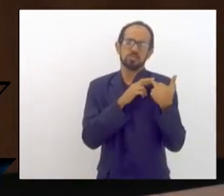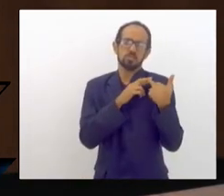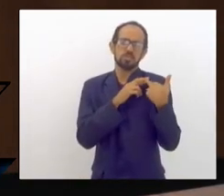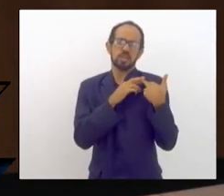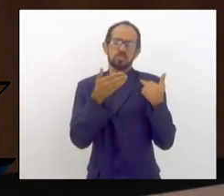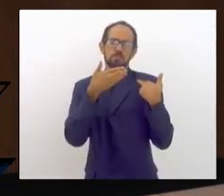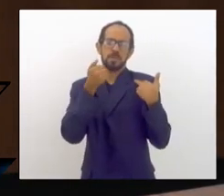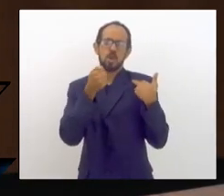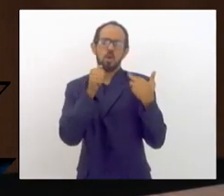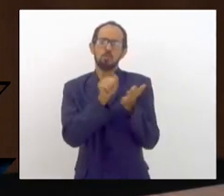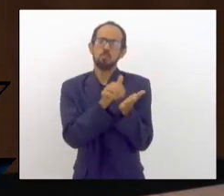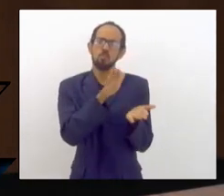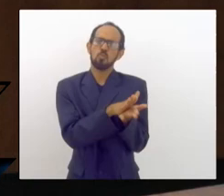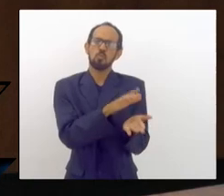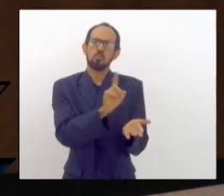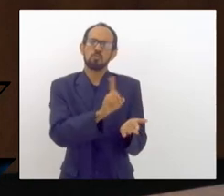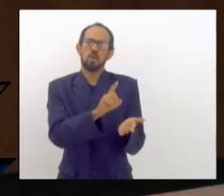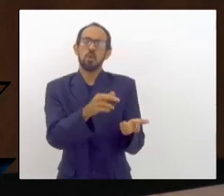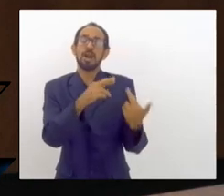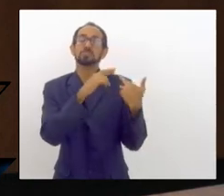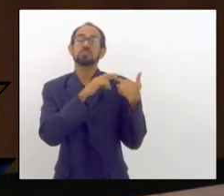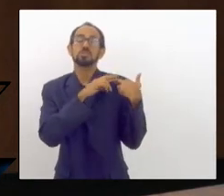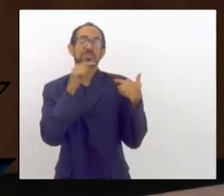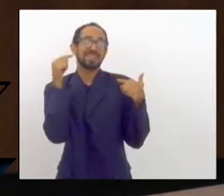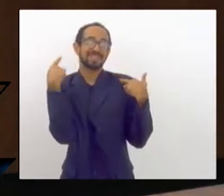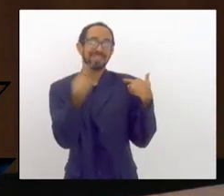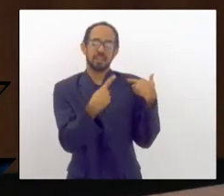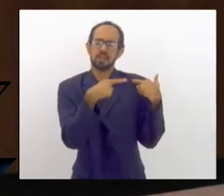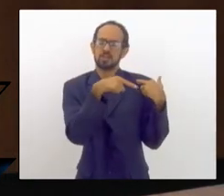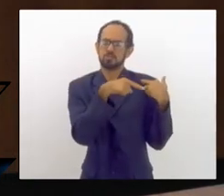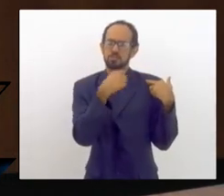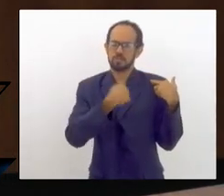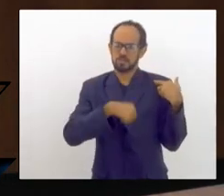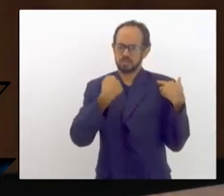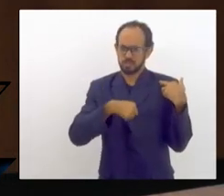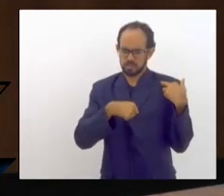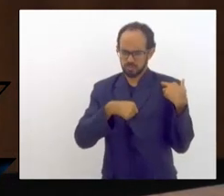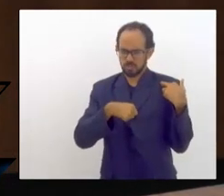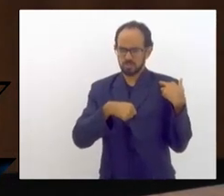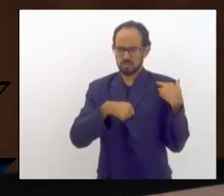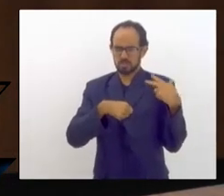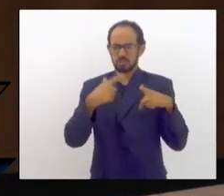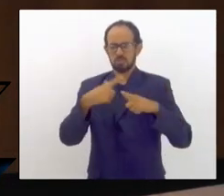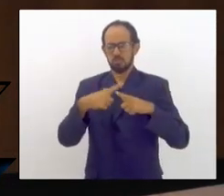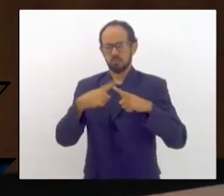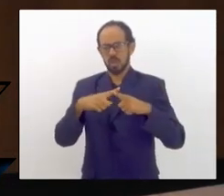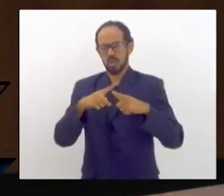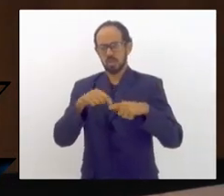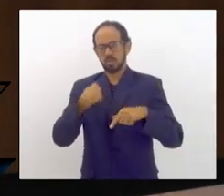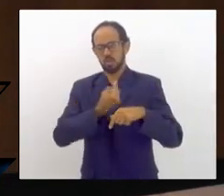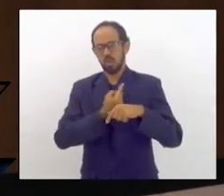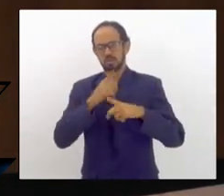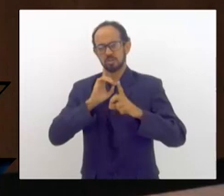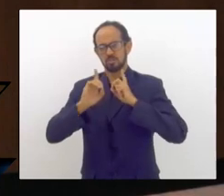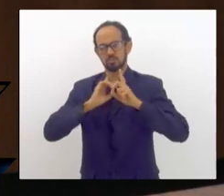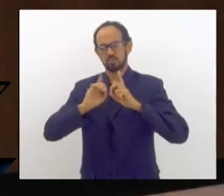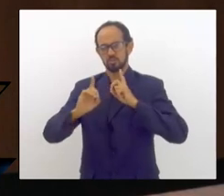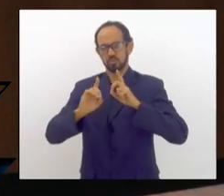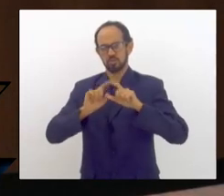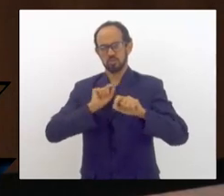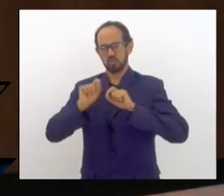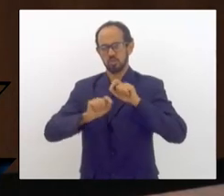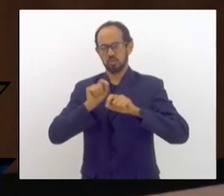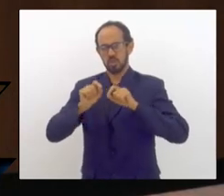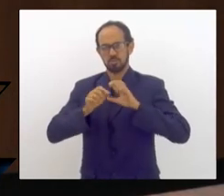dizendo, penalizado não, responsabilizado. E por que eu estou dizendo isso? Afinal de contas, nós estamos discutindo a concessão de